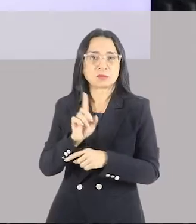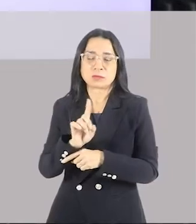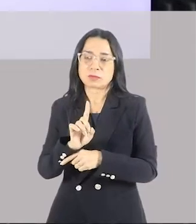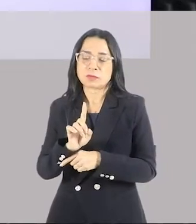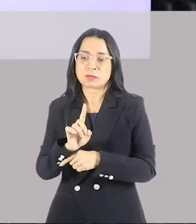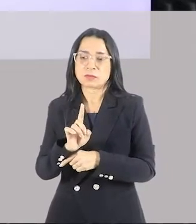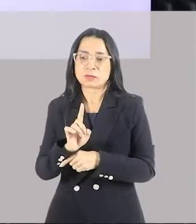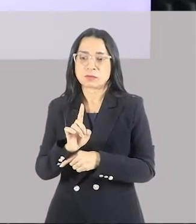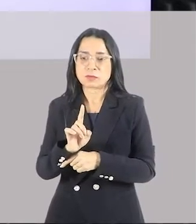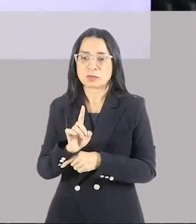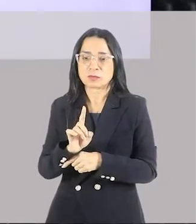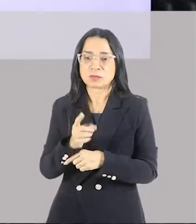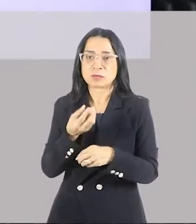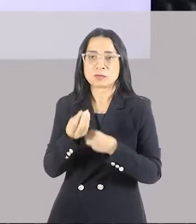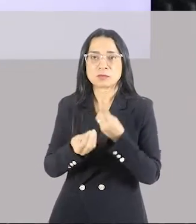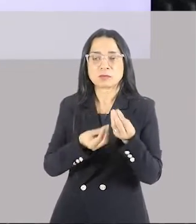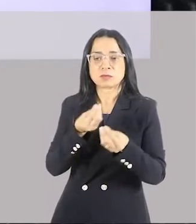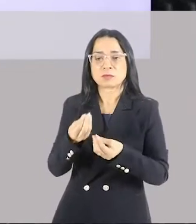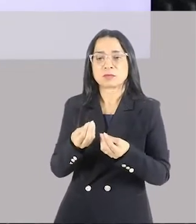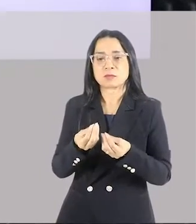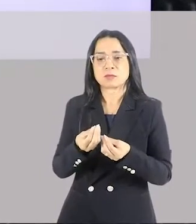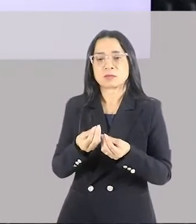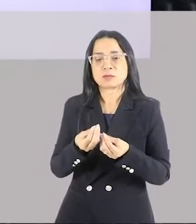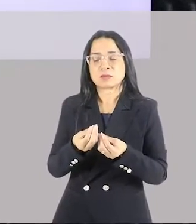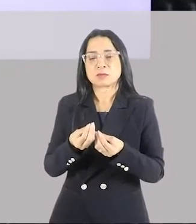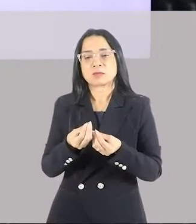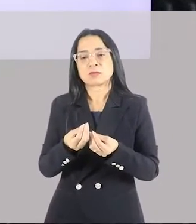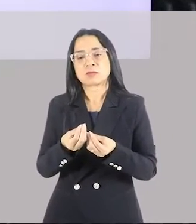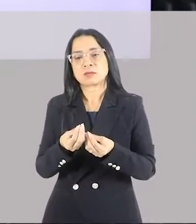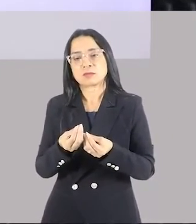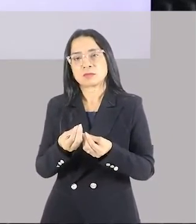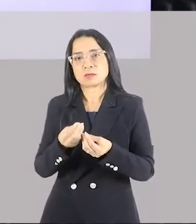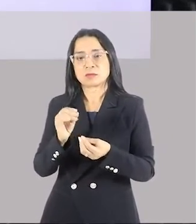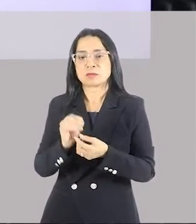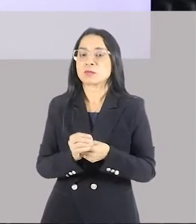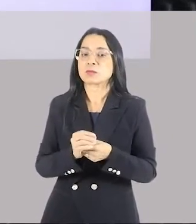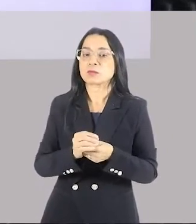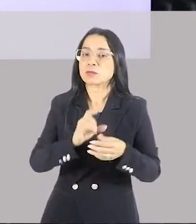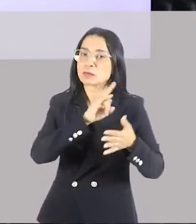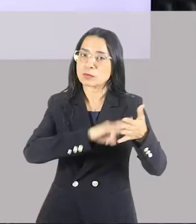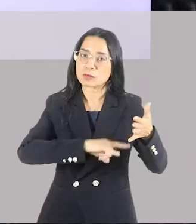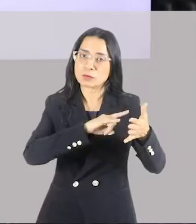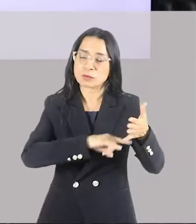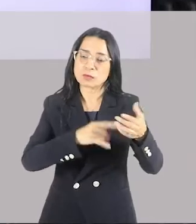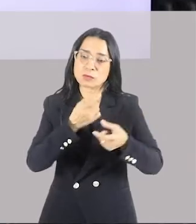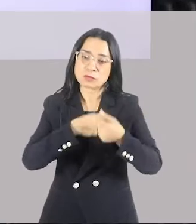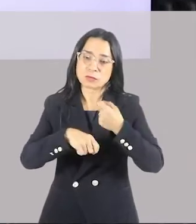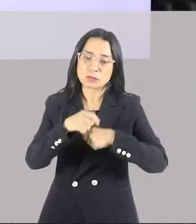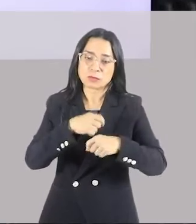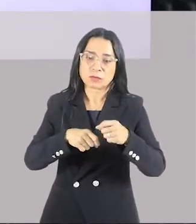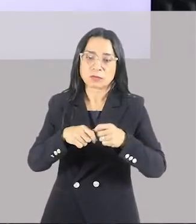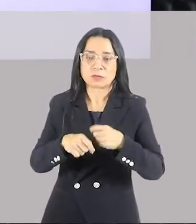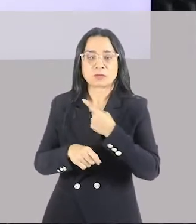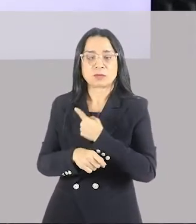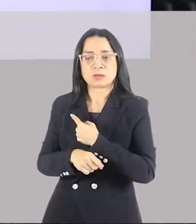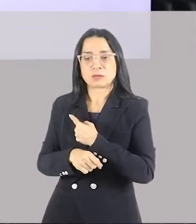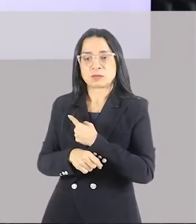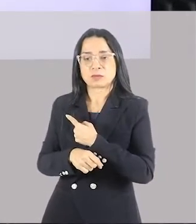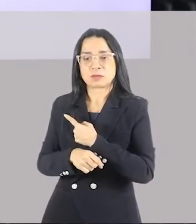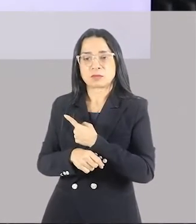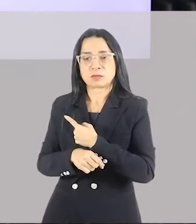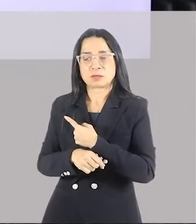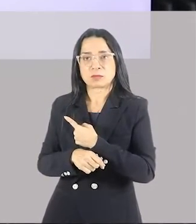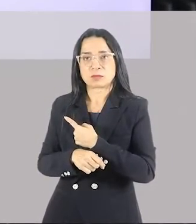não autoriza, por meio de um ato administrativo que a gente já aprendeu. Ele é discricionário,